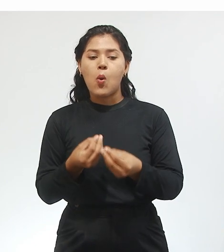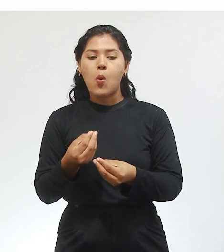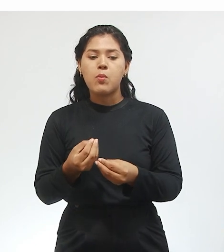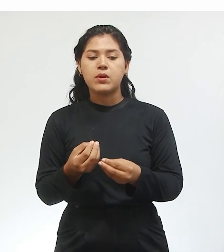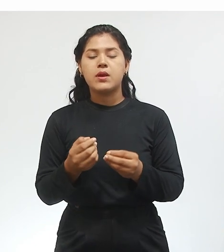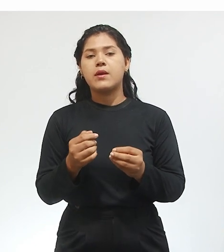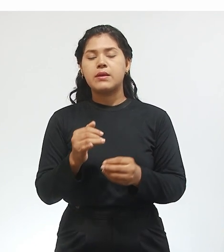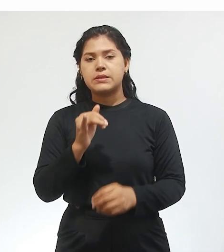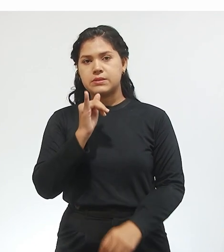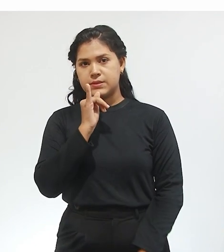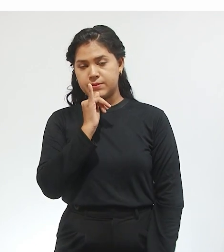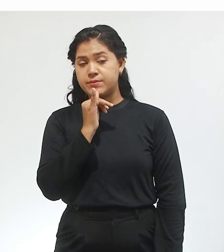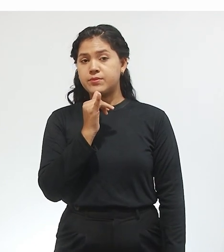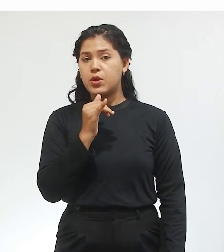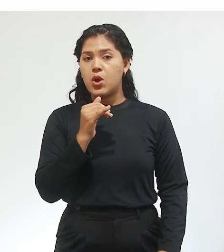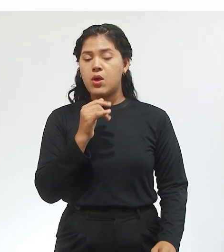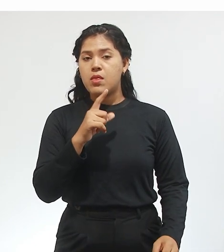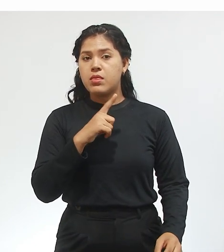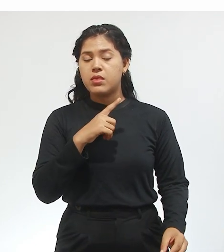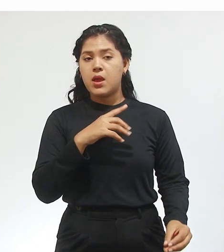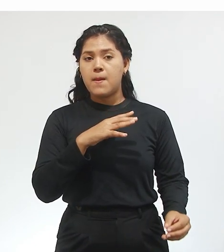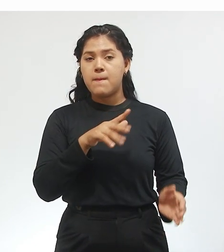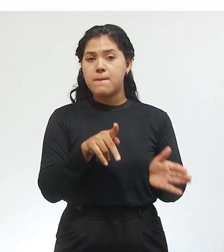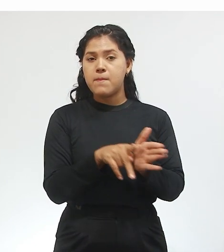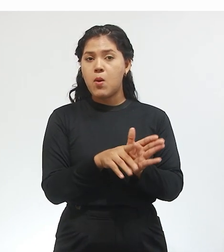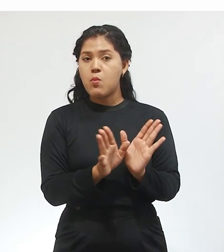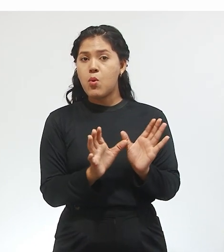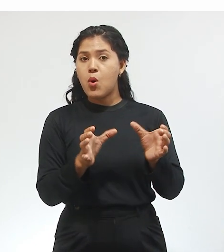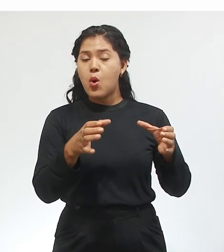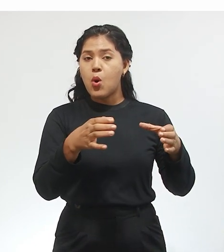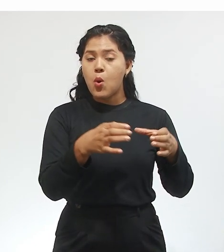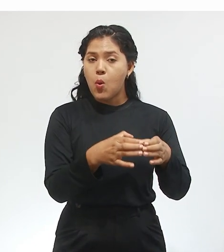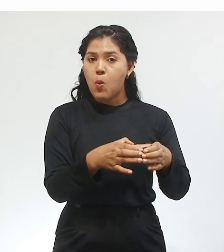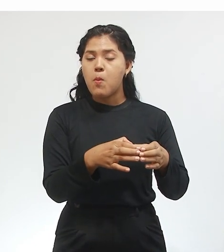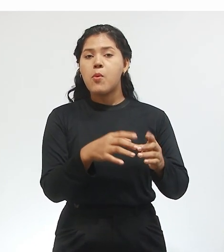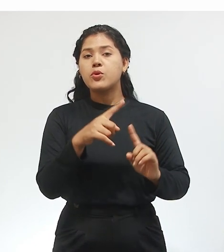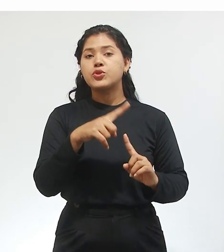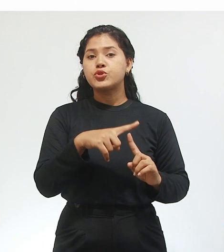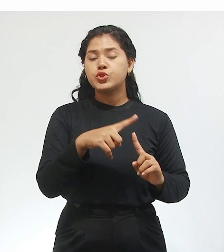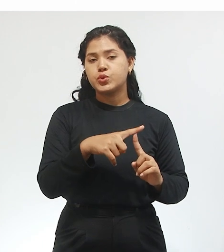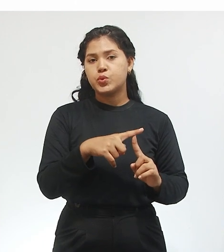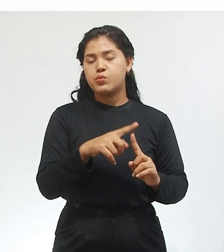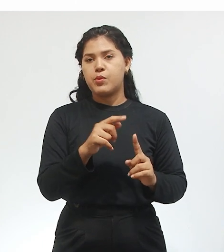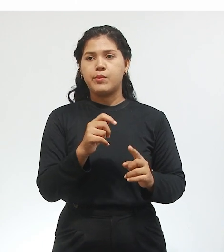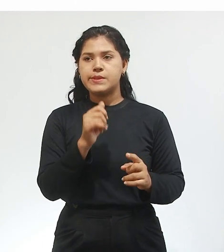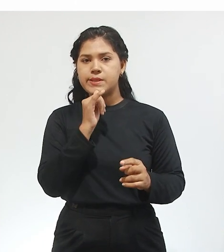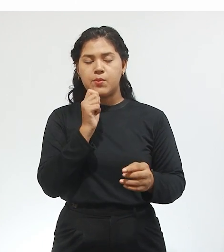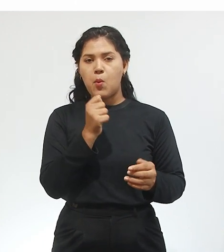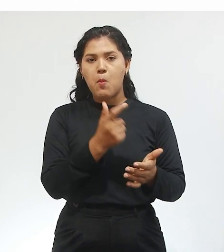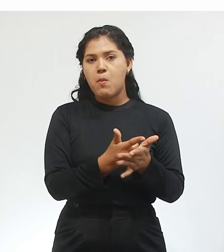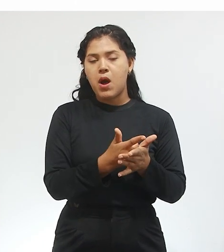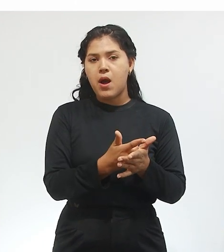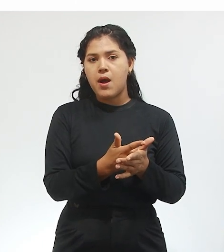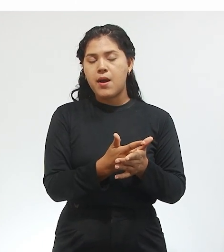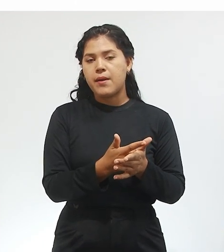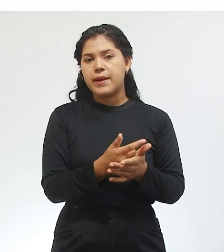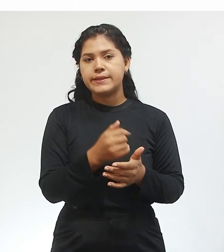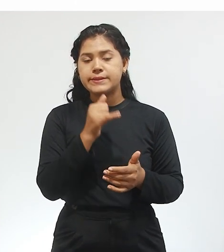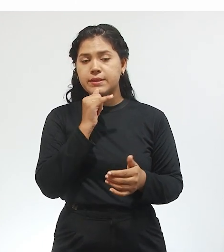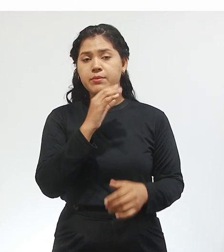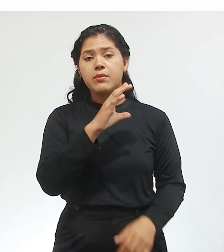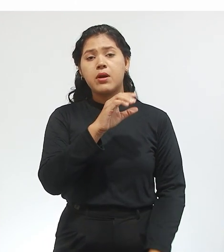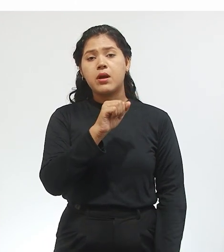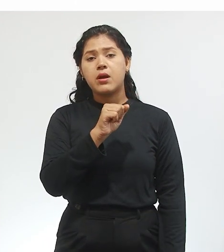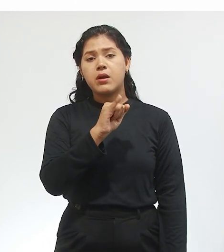Que envolve, tá, aqueles grupos conforme sua natureza. Um exemplo de uma conta contábil aqui é a conta